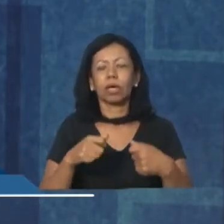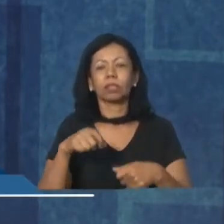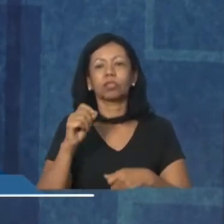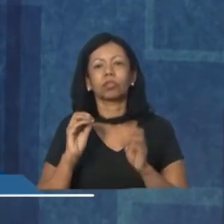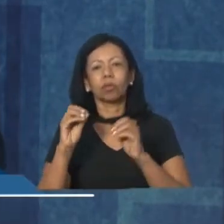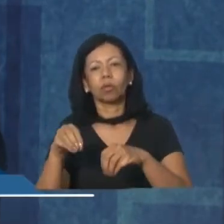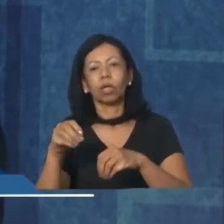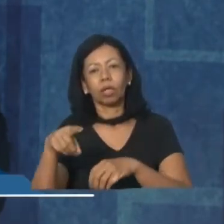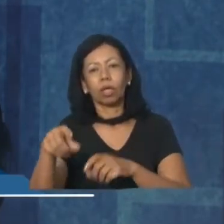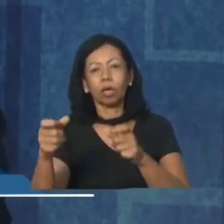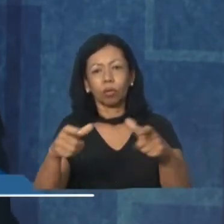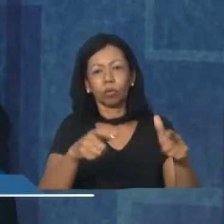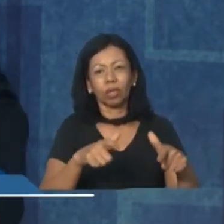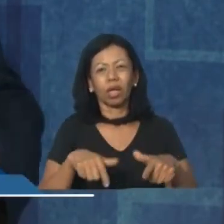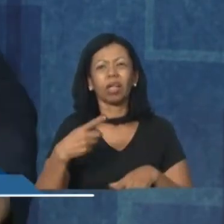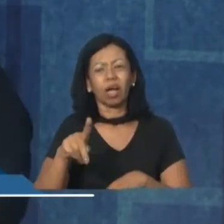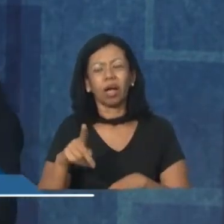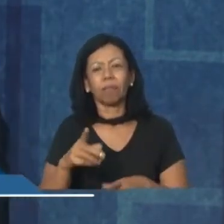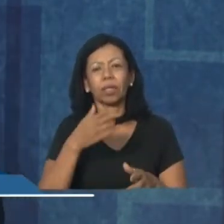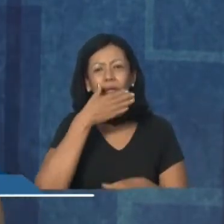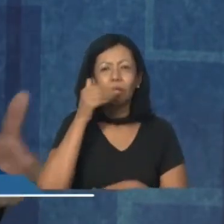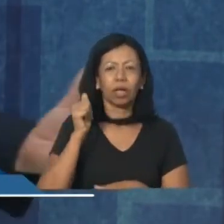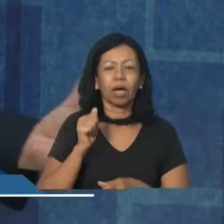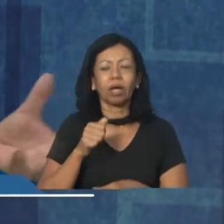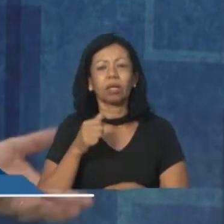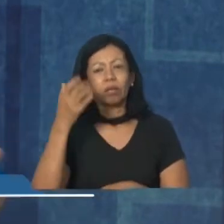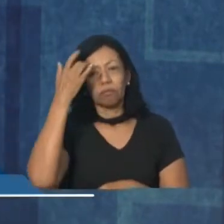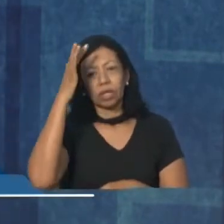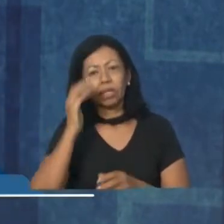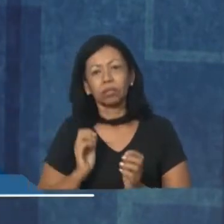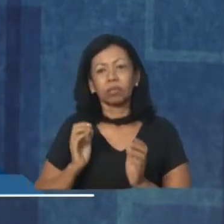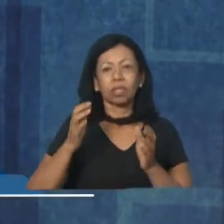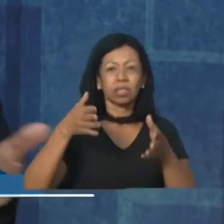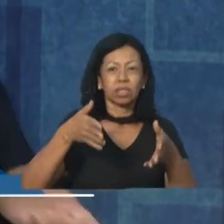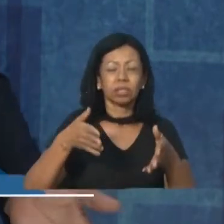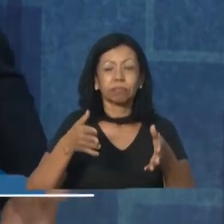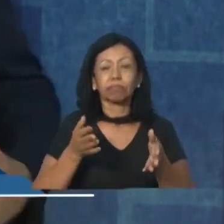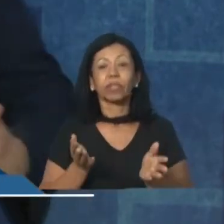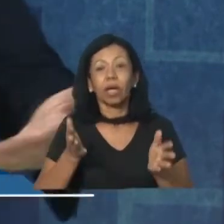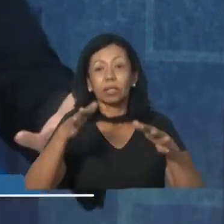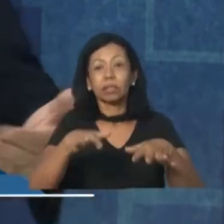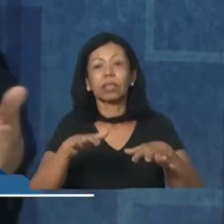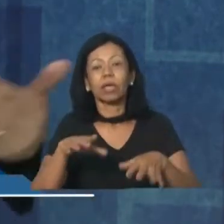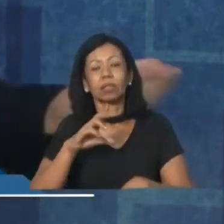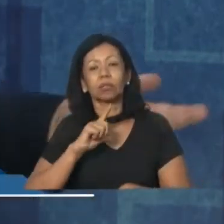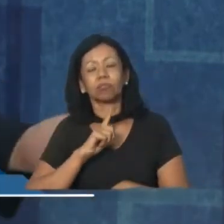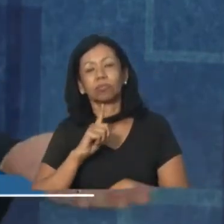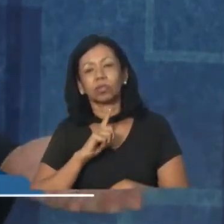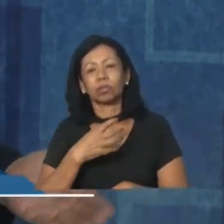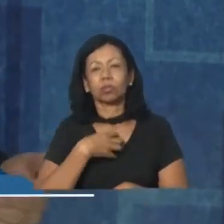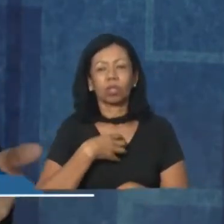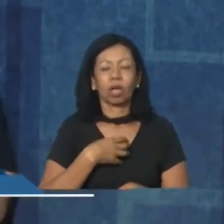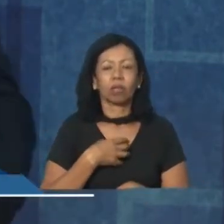de colocar aquele espaço de fácil acesso, com uma condições, né? Não posso dizer aconchegante, porque ali não é um lugar aconchegante, mas que as